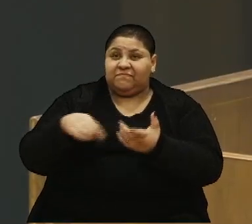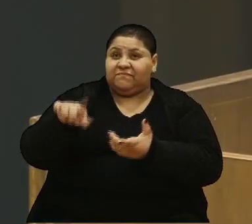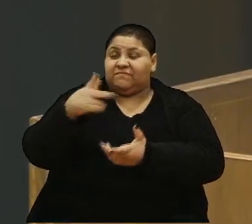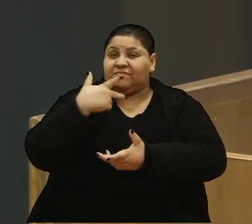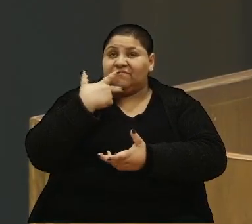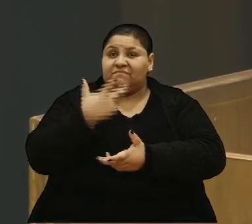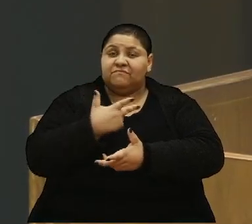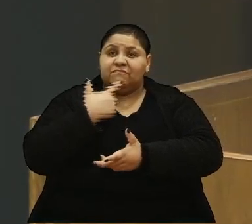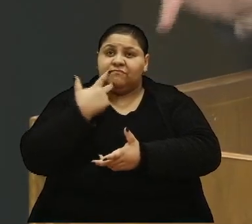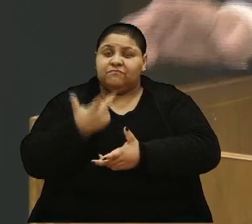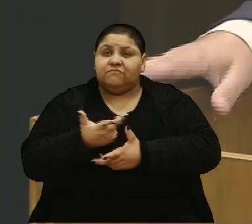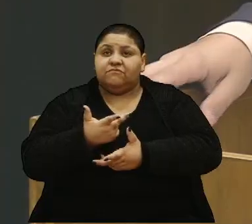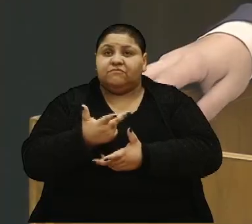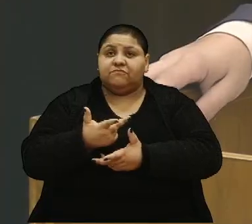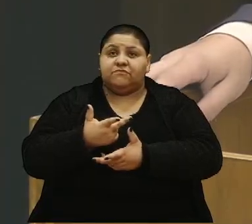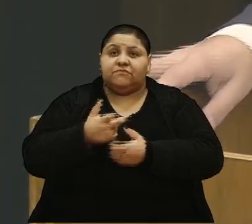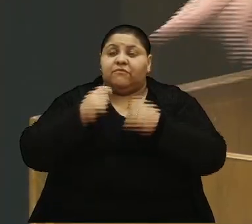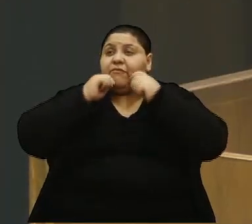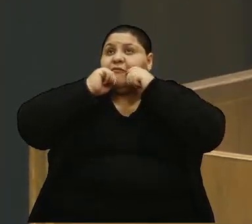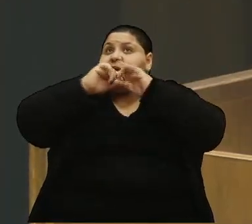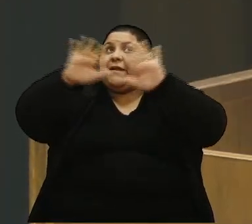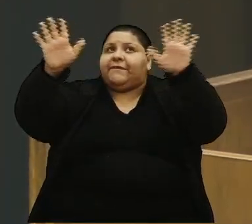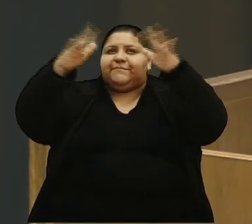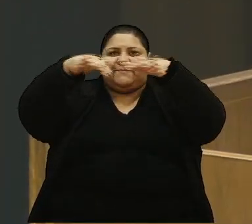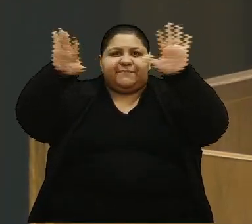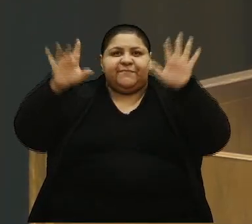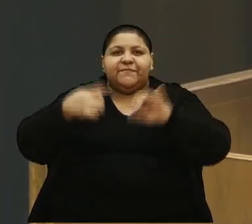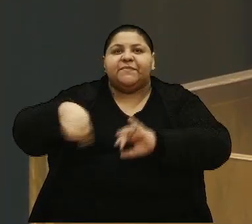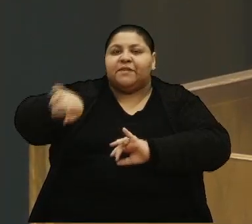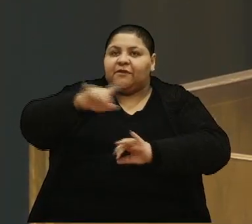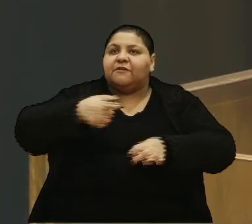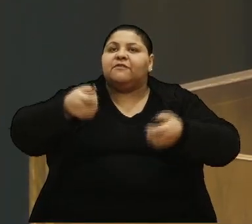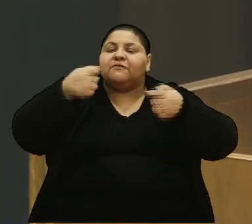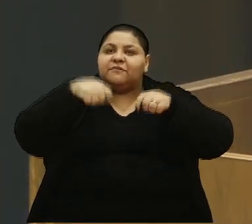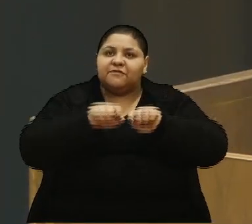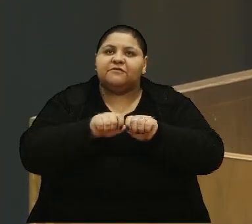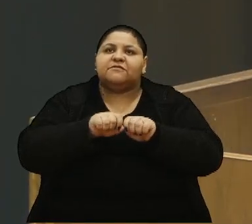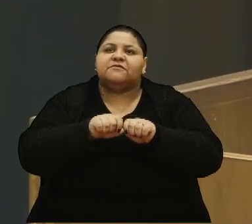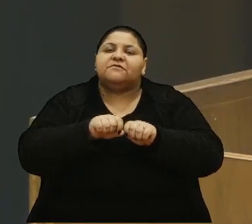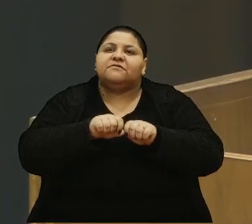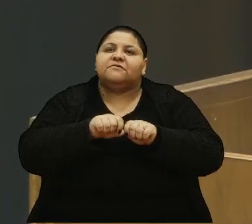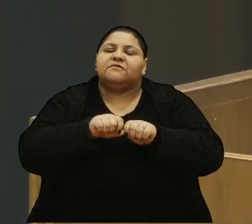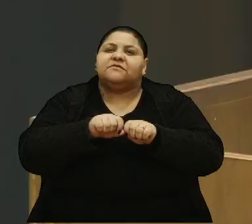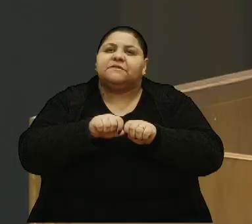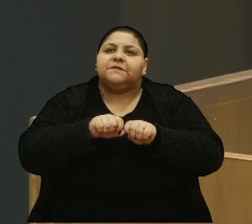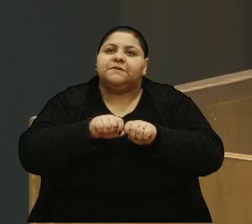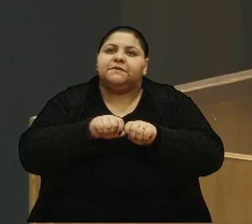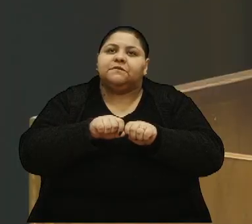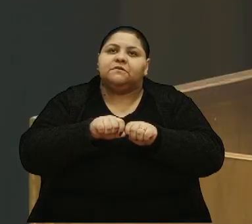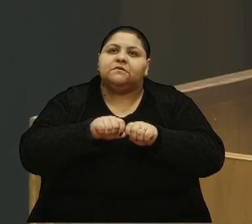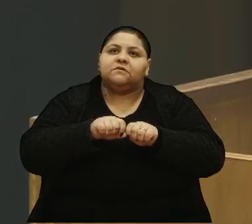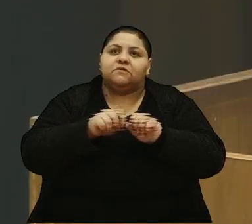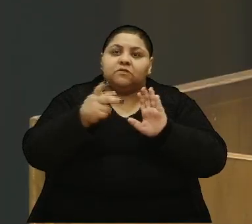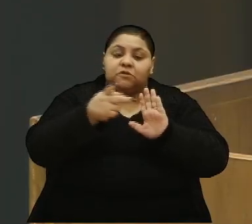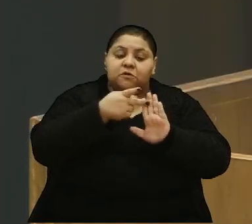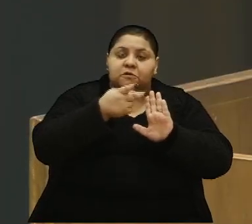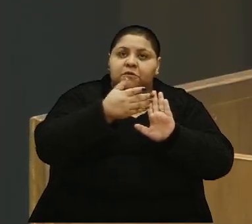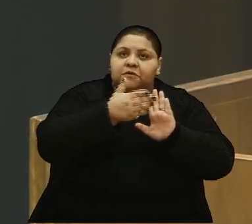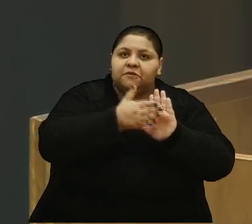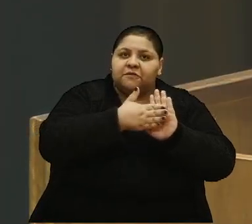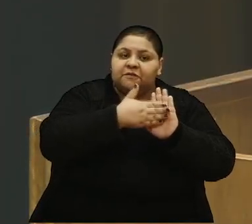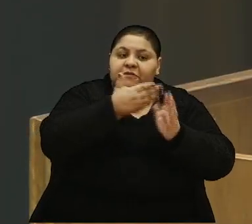fala para o universo, nós precisamos de um protocolo